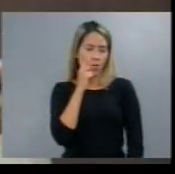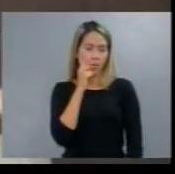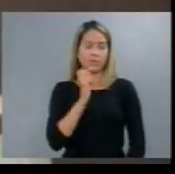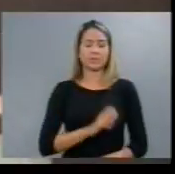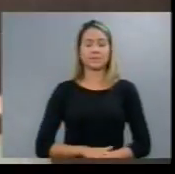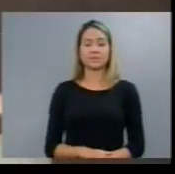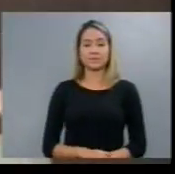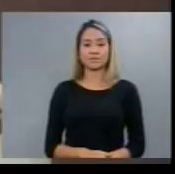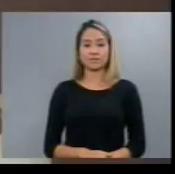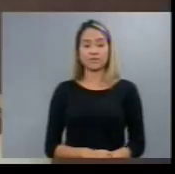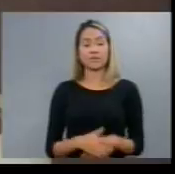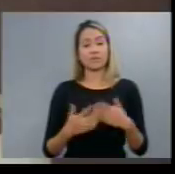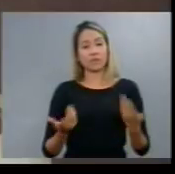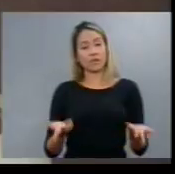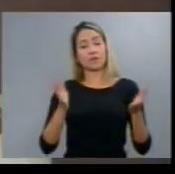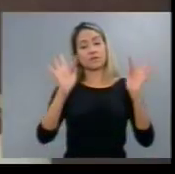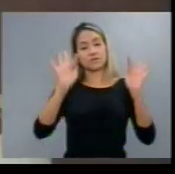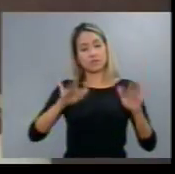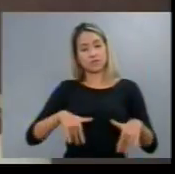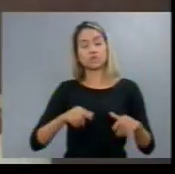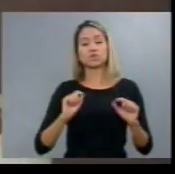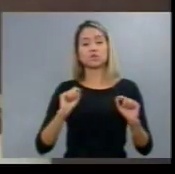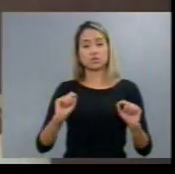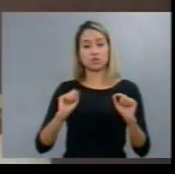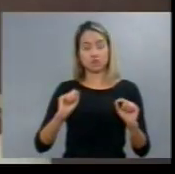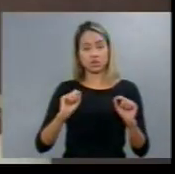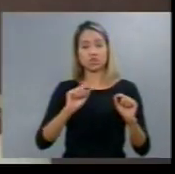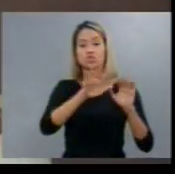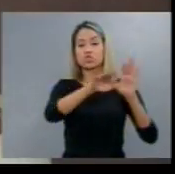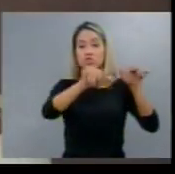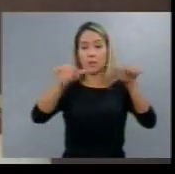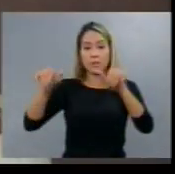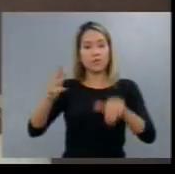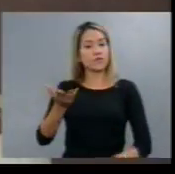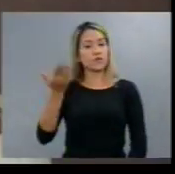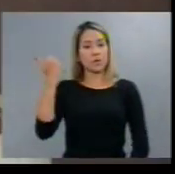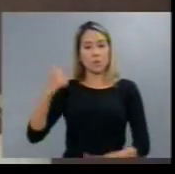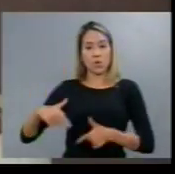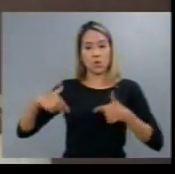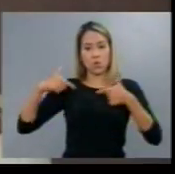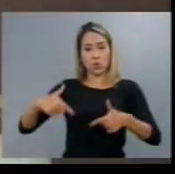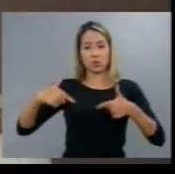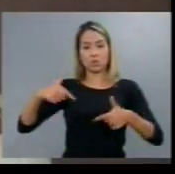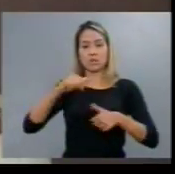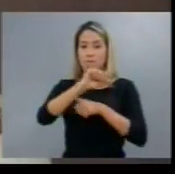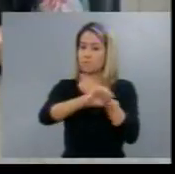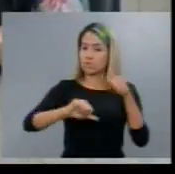mais uma vez, fazendo esta convocação. Só a luta muda a vida.